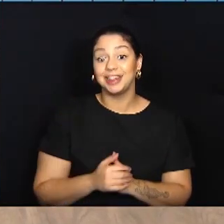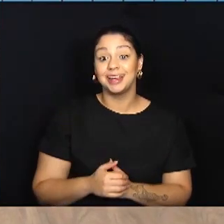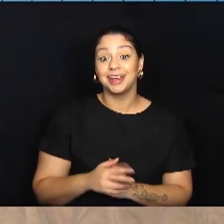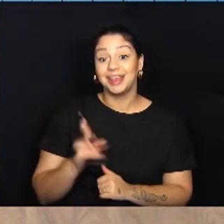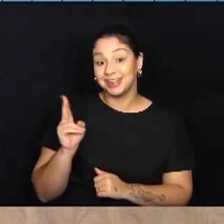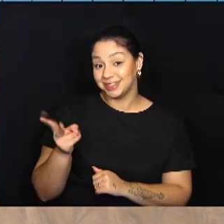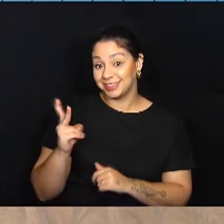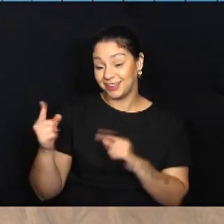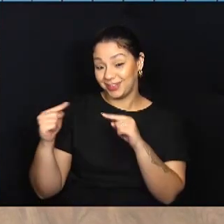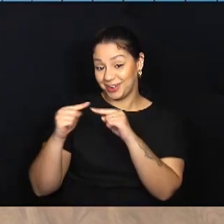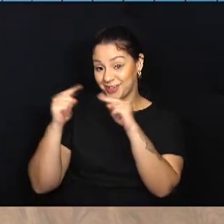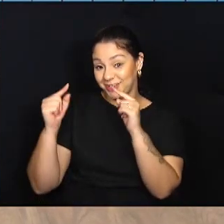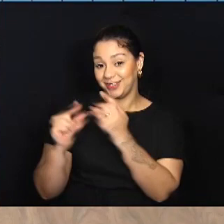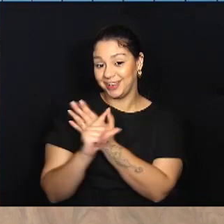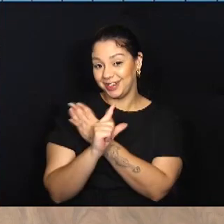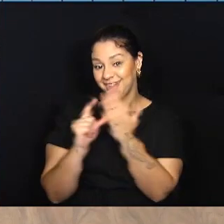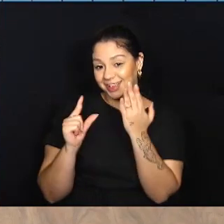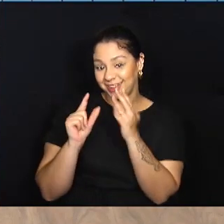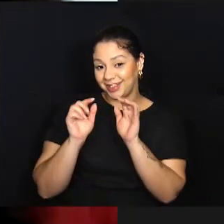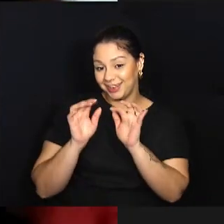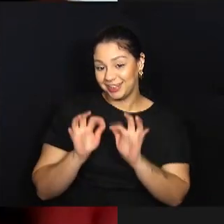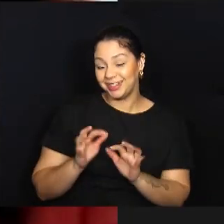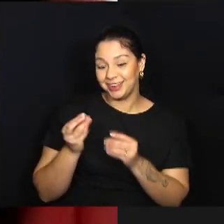com um escritor?